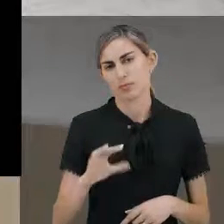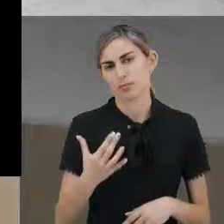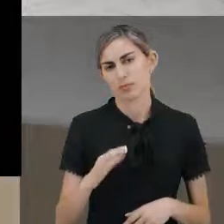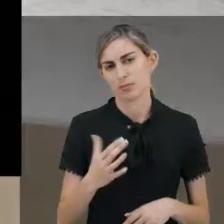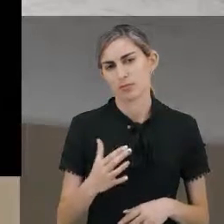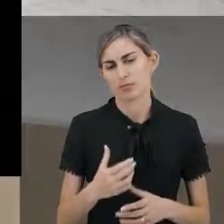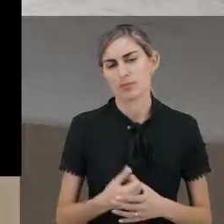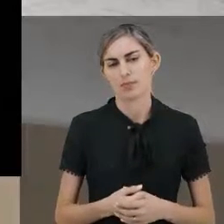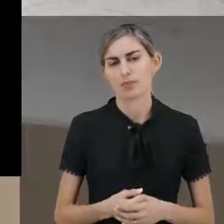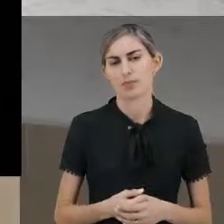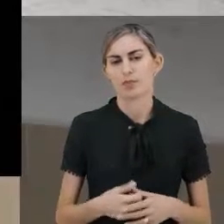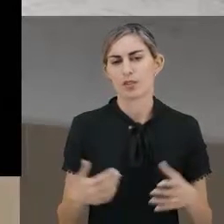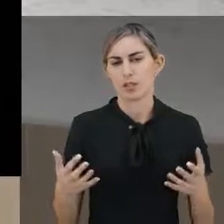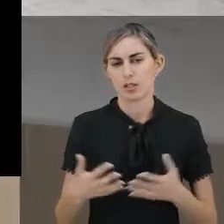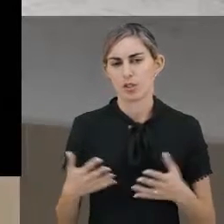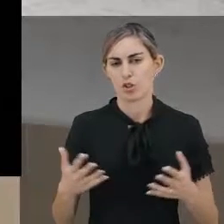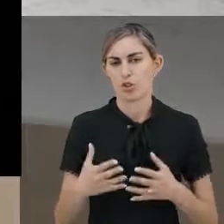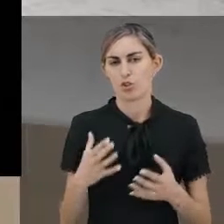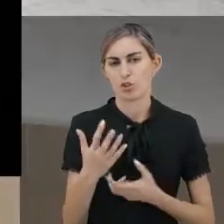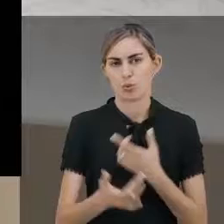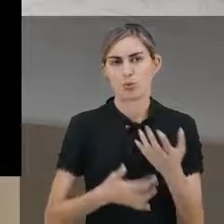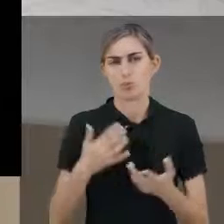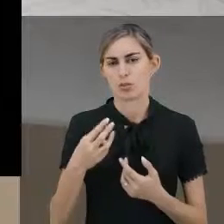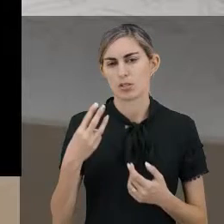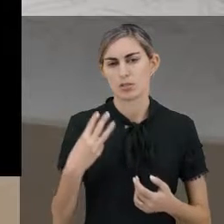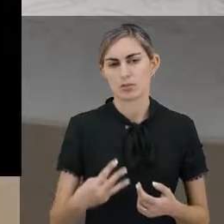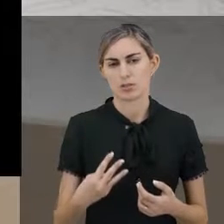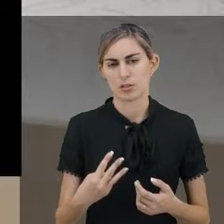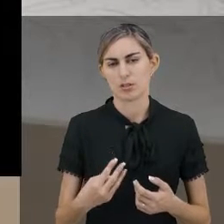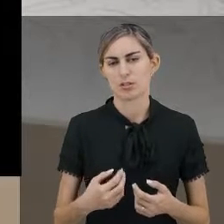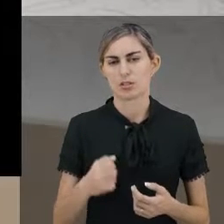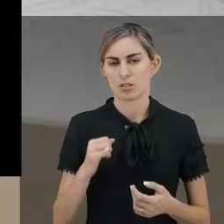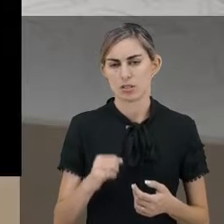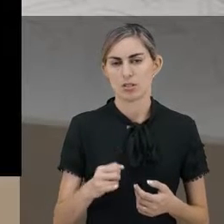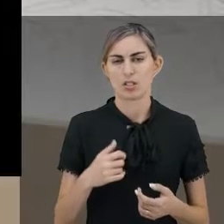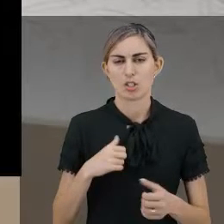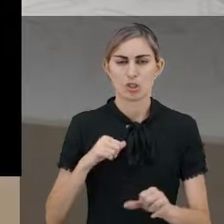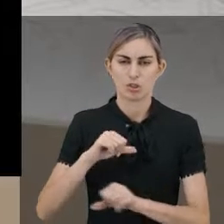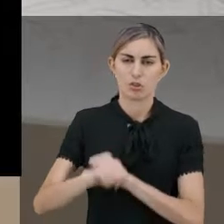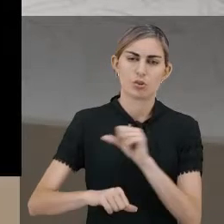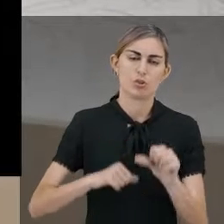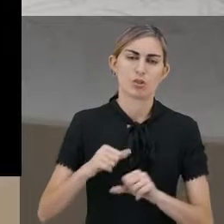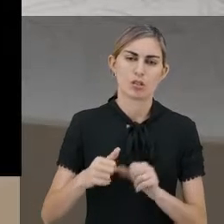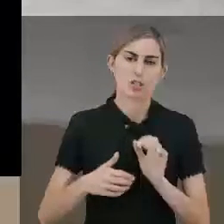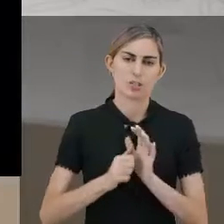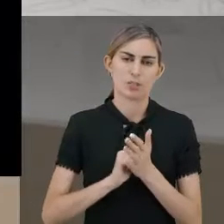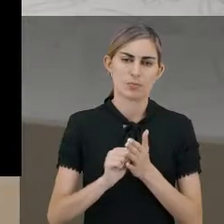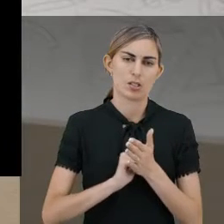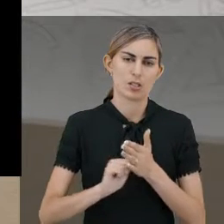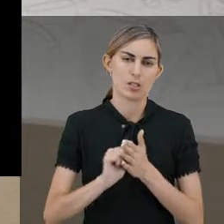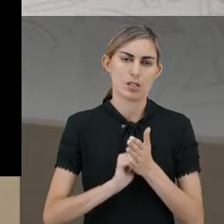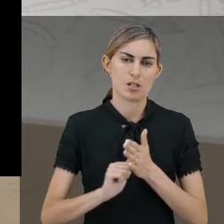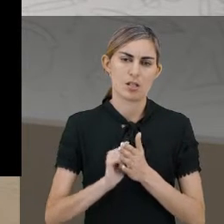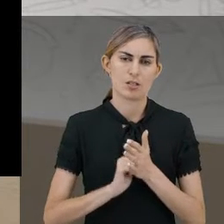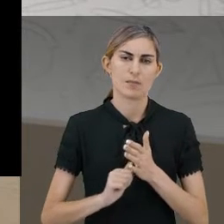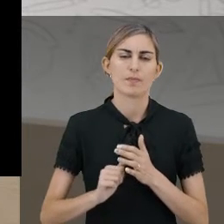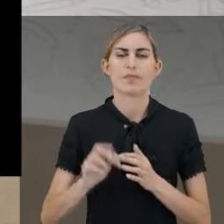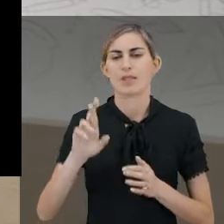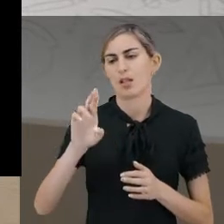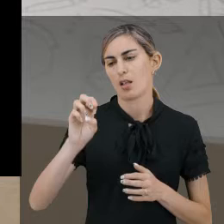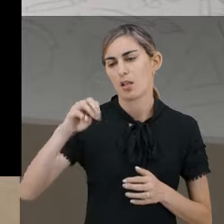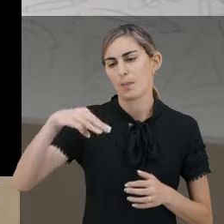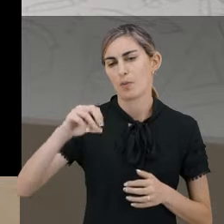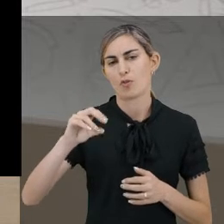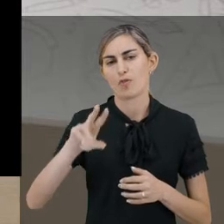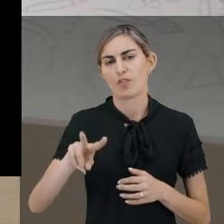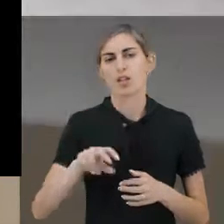60,99. Nós agora temos o nosso cozido 3. Caso desejássemos remover, nosso